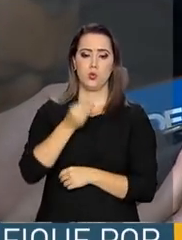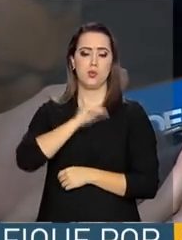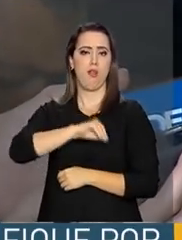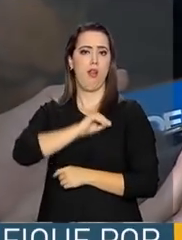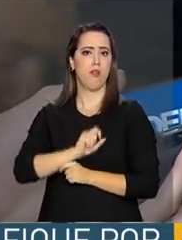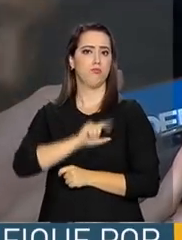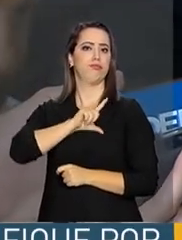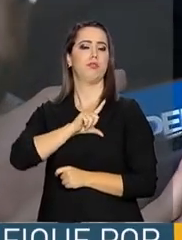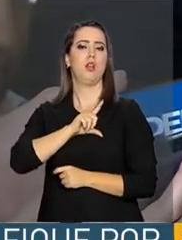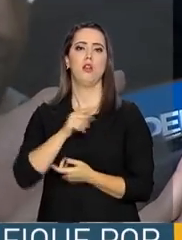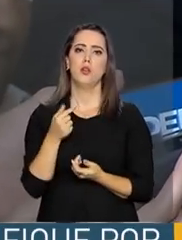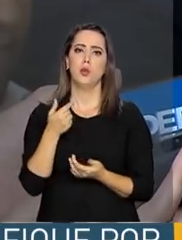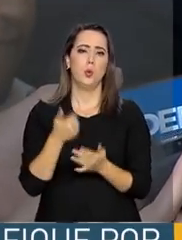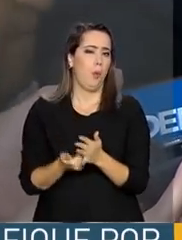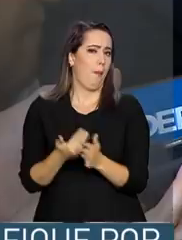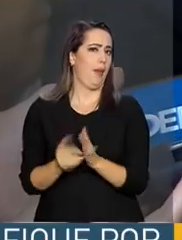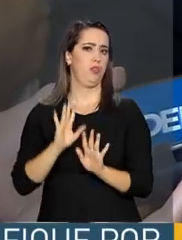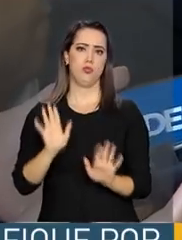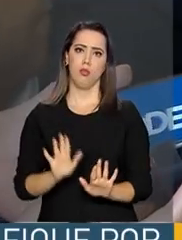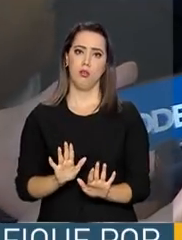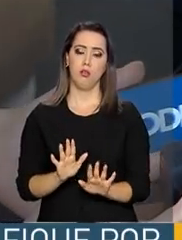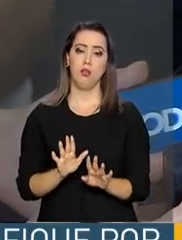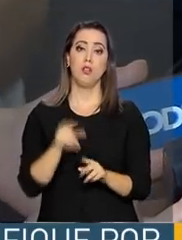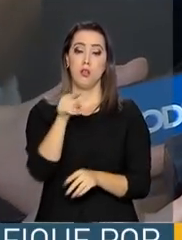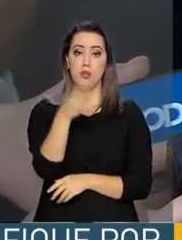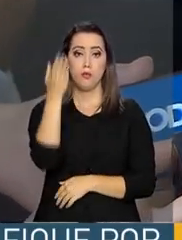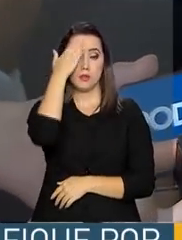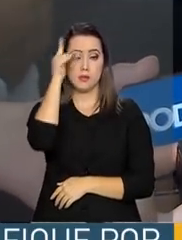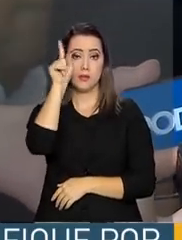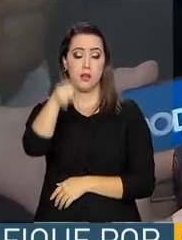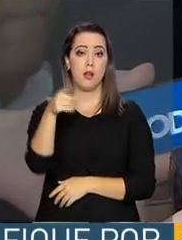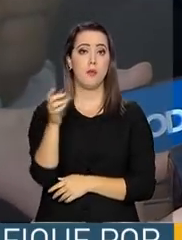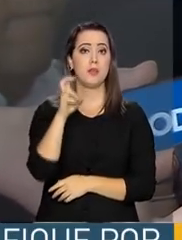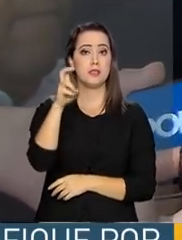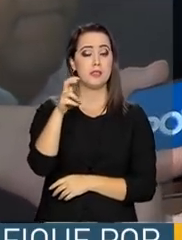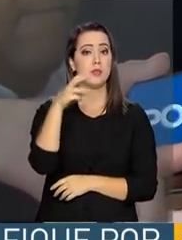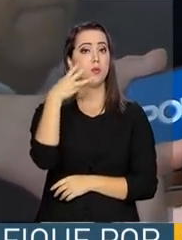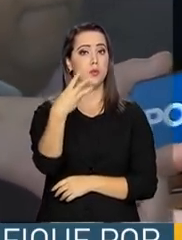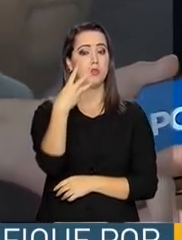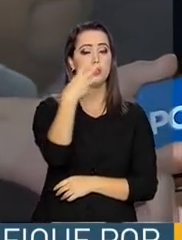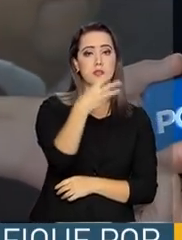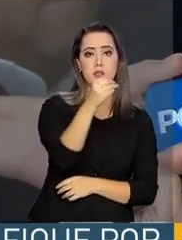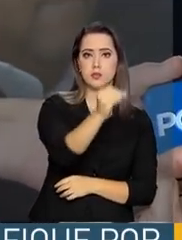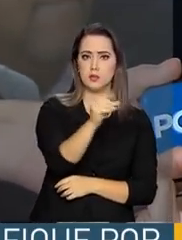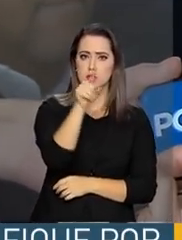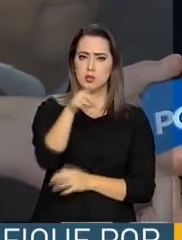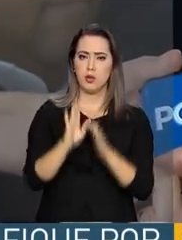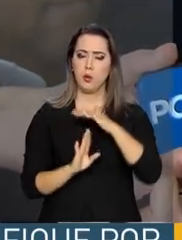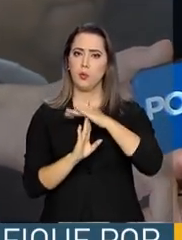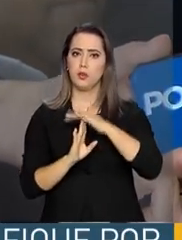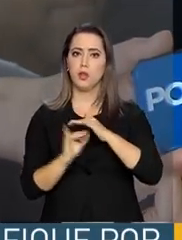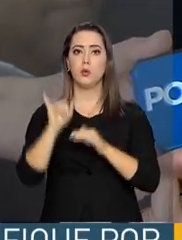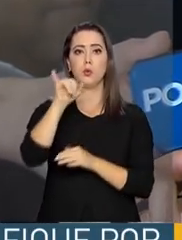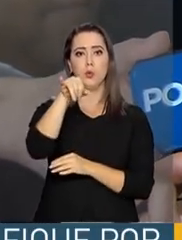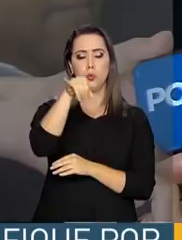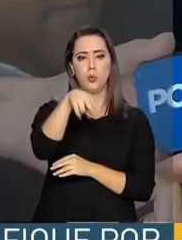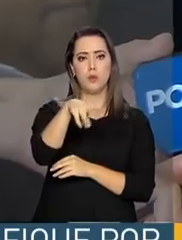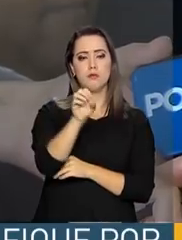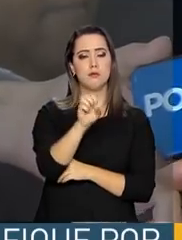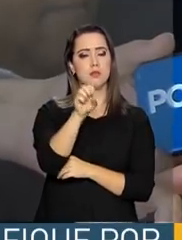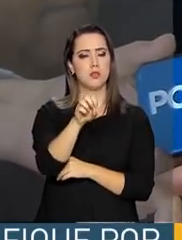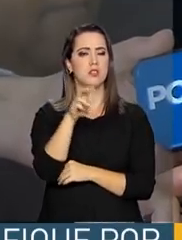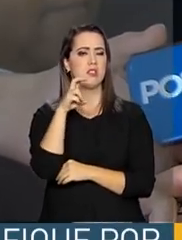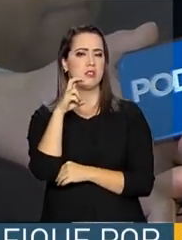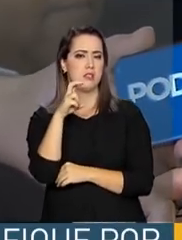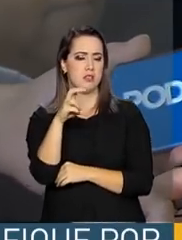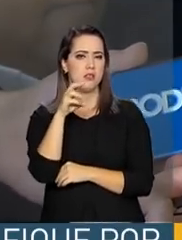vão ter, também não perdem. Você sabe que é interessante, até 5.330, que é o teto da Previdência, 5.300 qualquer coisa,